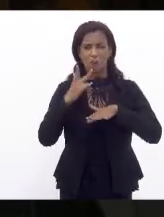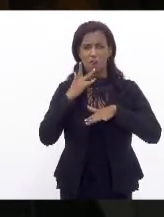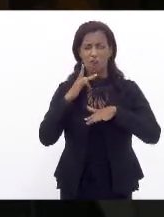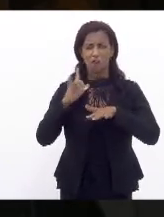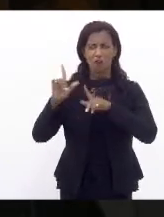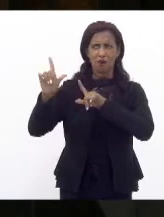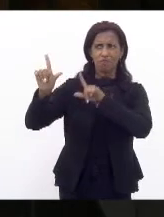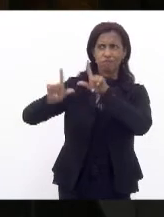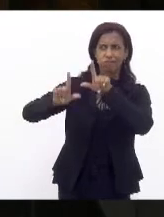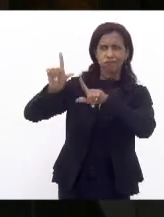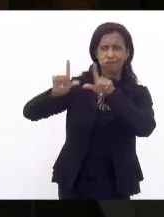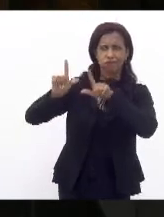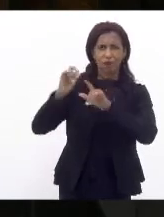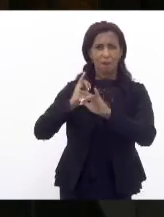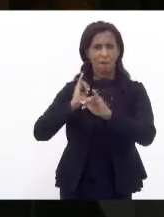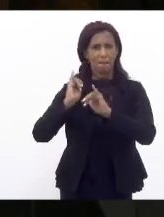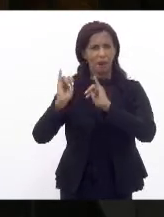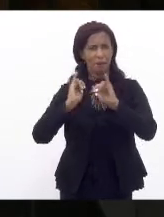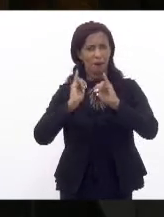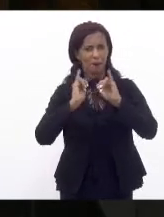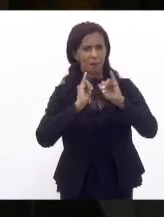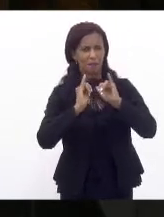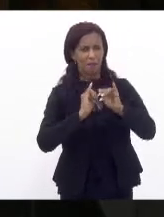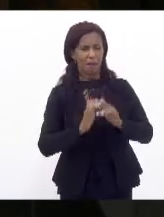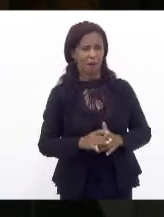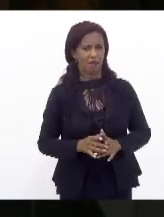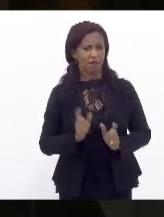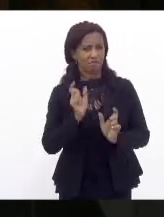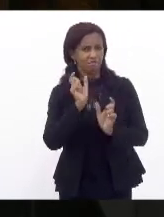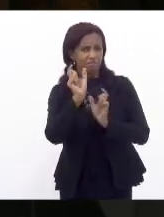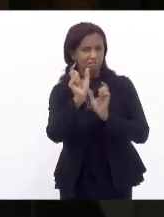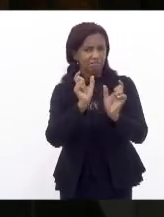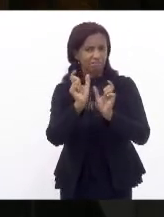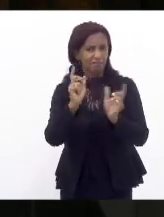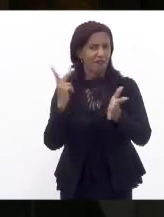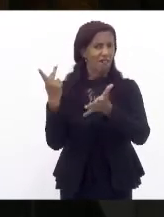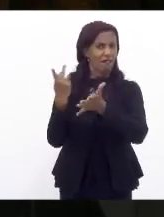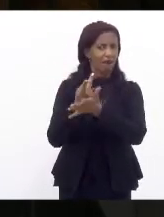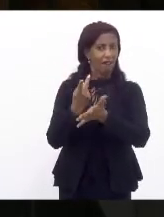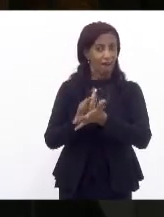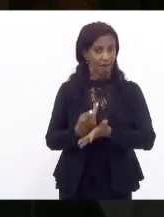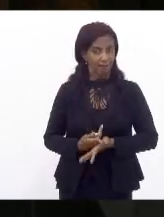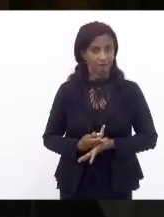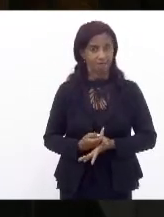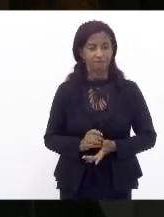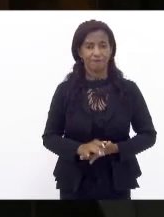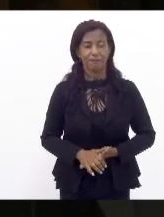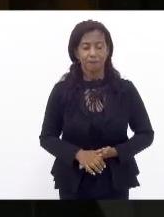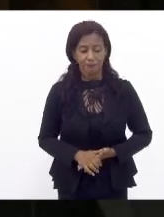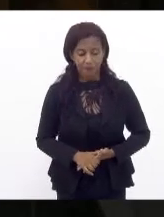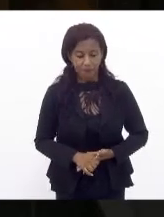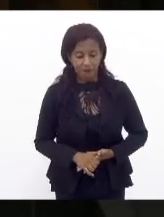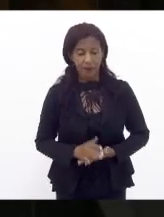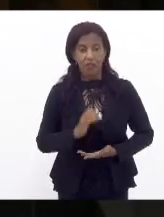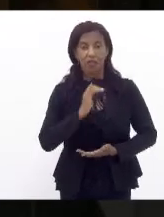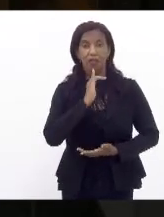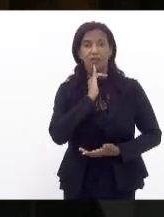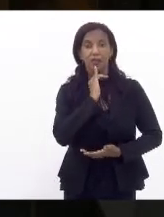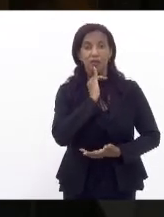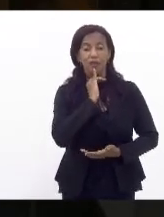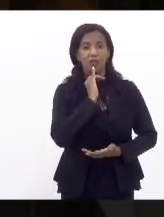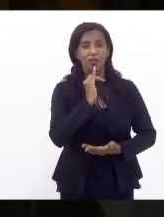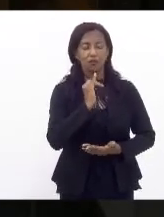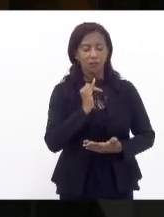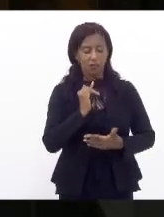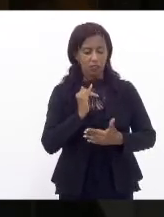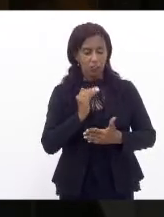de comunicação. As insinuações inapropriadas, senhora presidente, infelizmente caminhavam